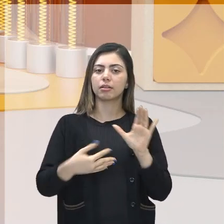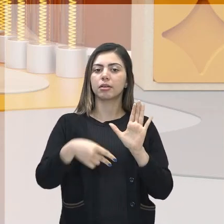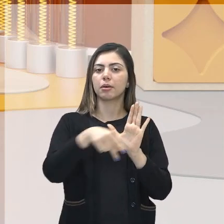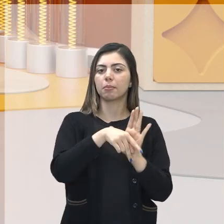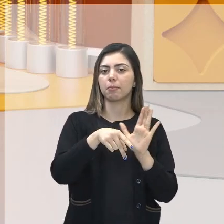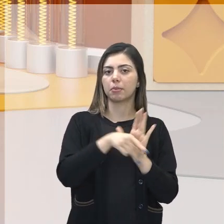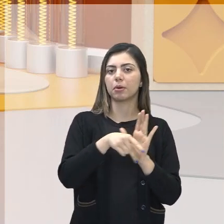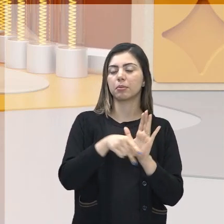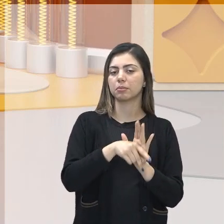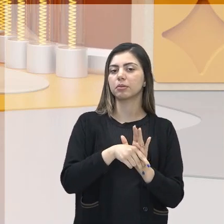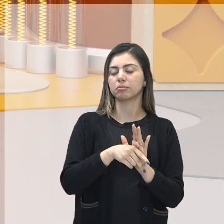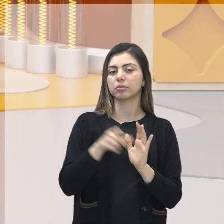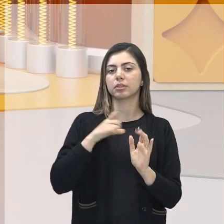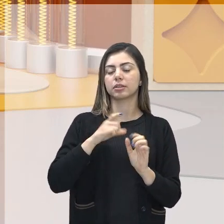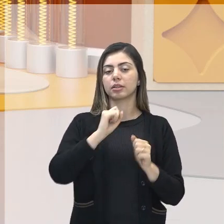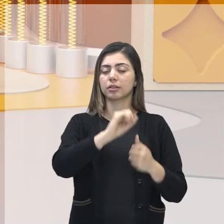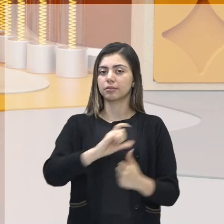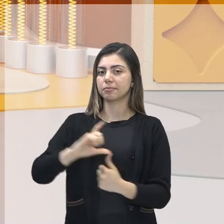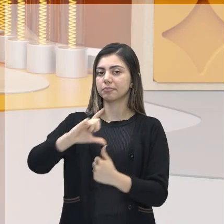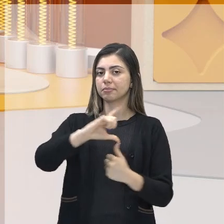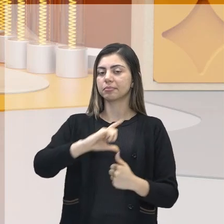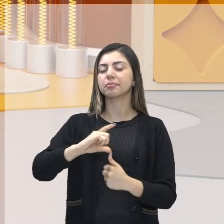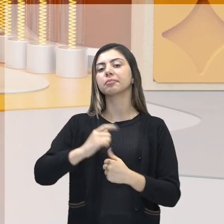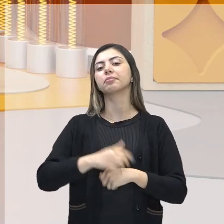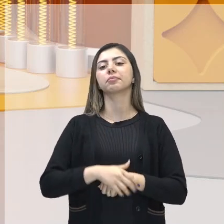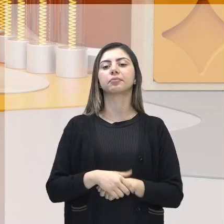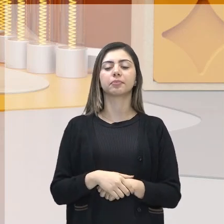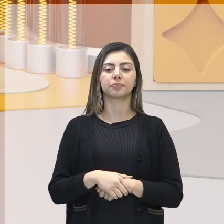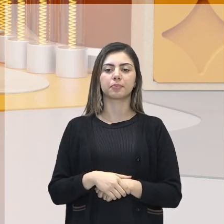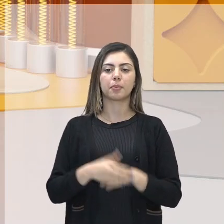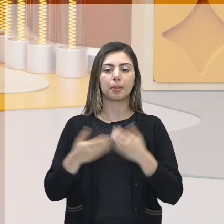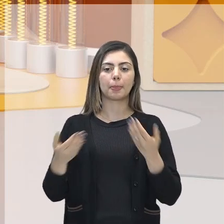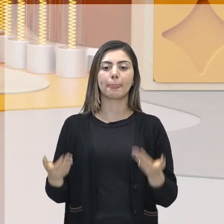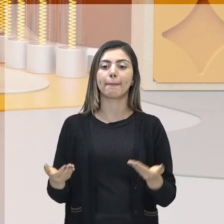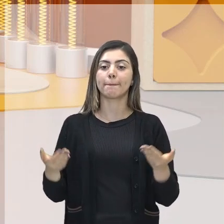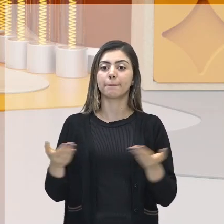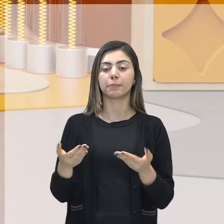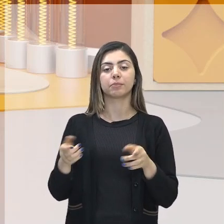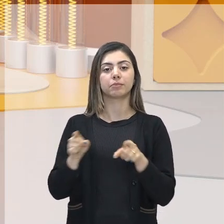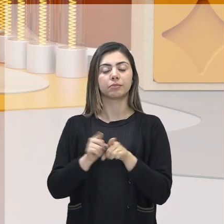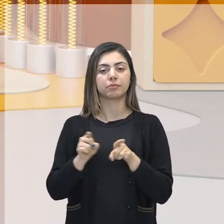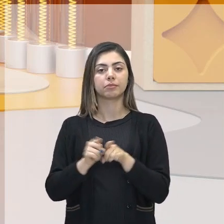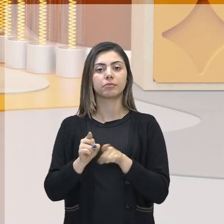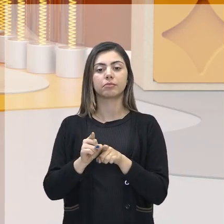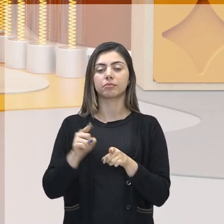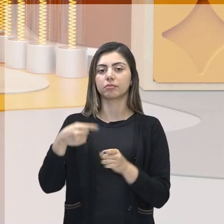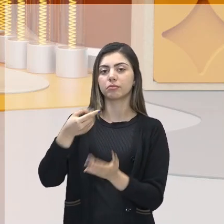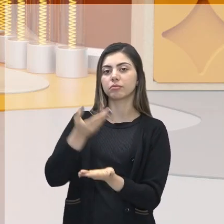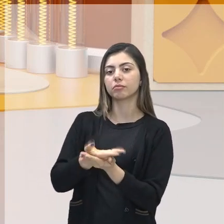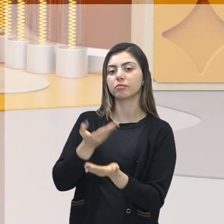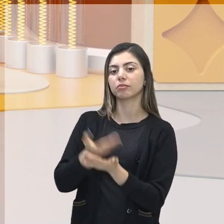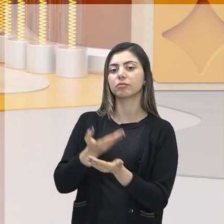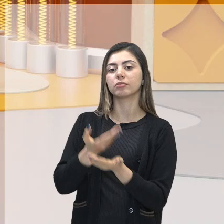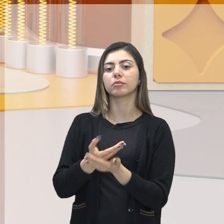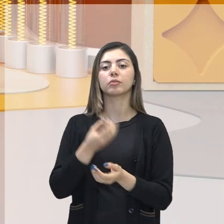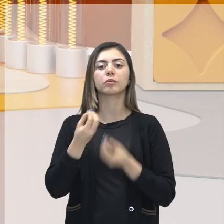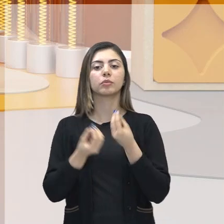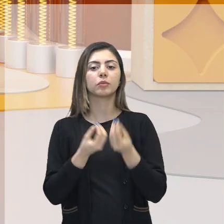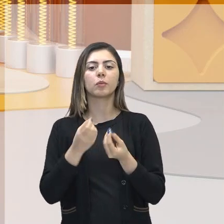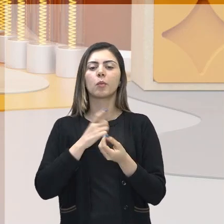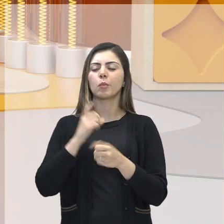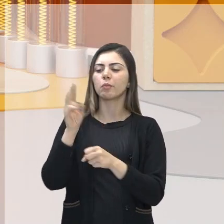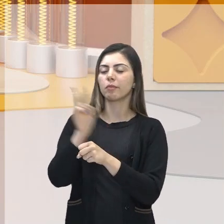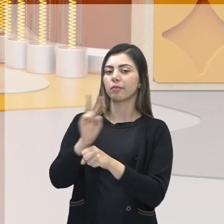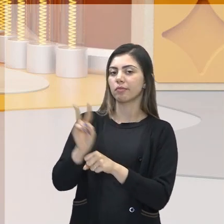setor primário aqui na América Latina de uma forma geral. E no segundo momento da nossa aula, nós vamos tratar sobre o papel da